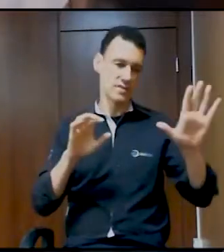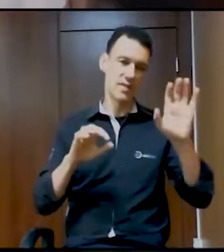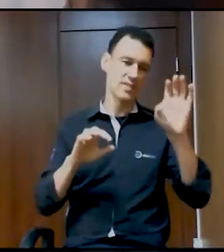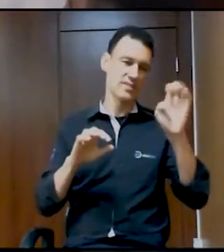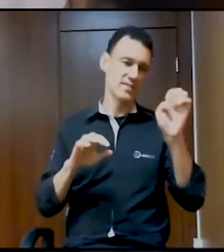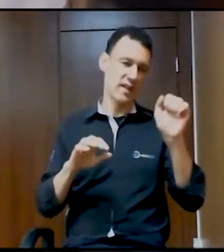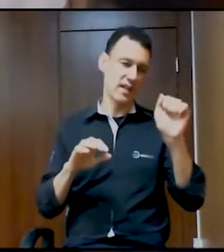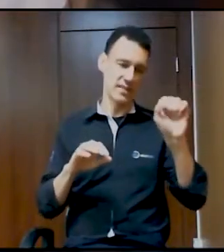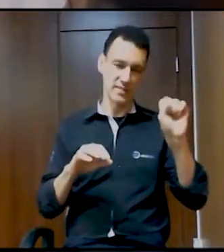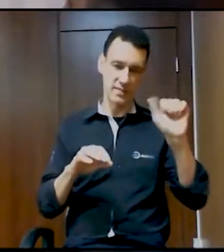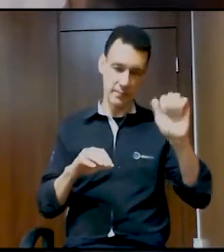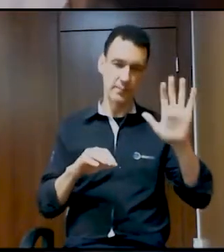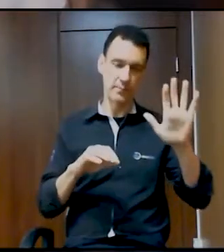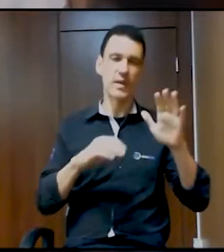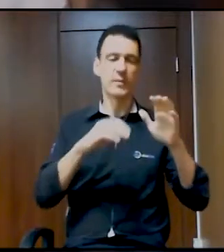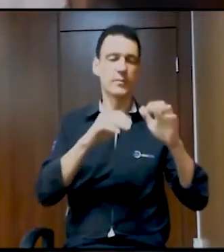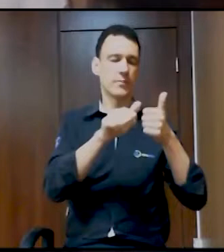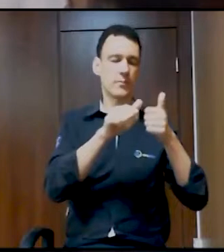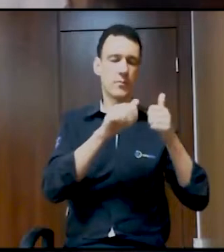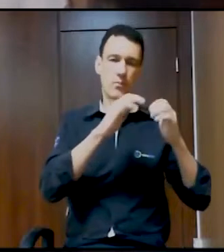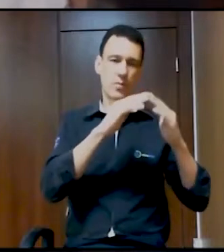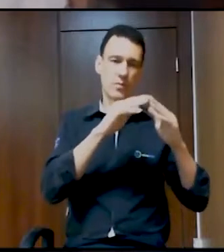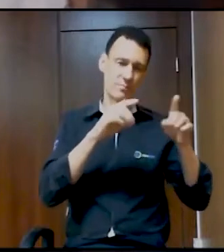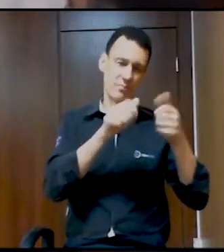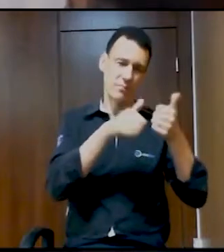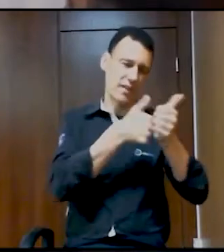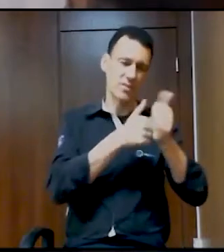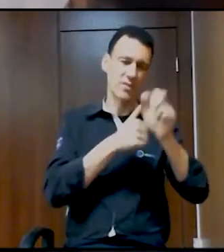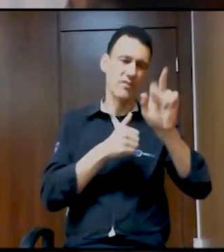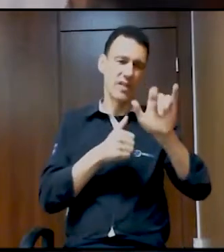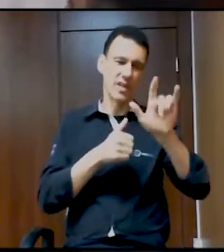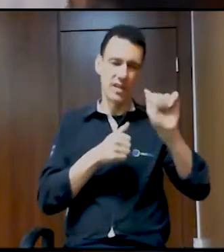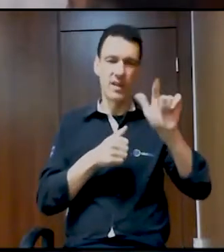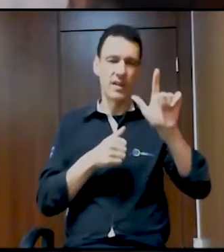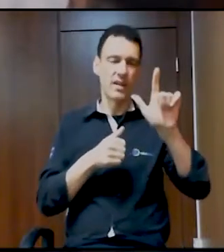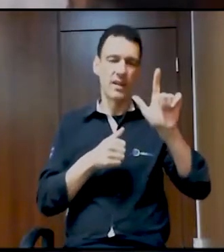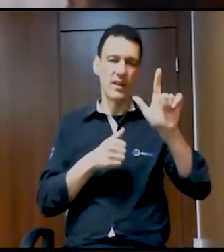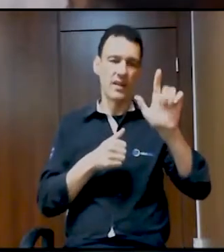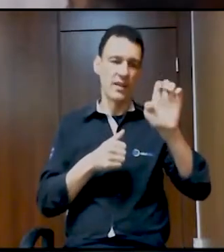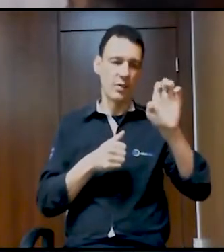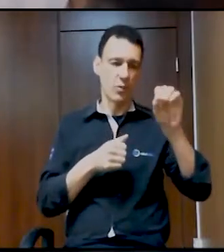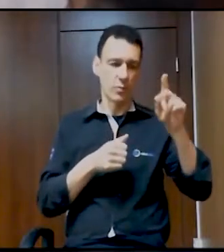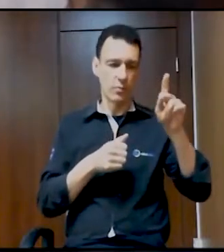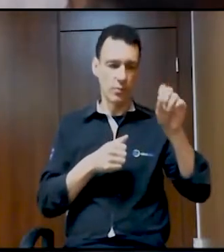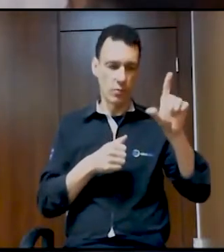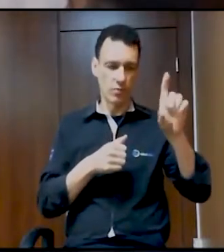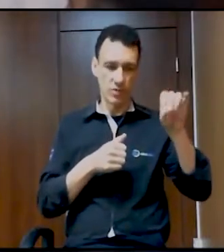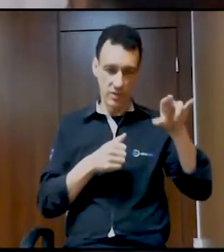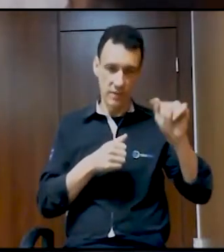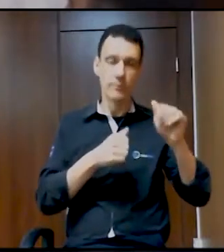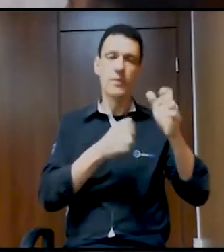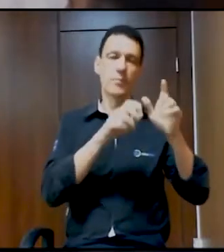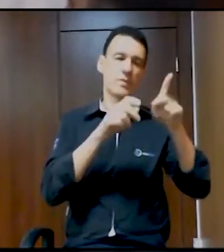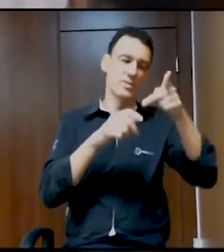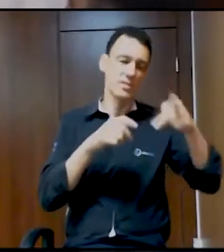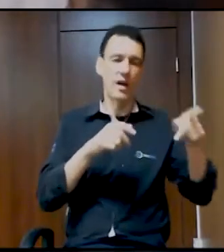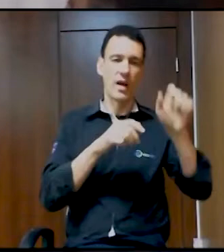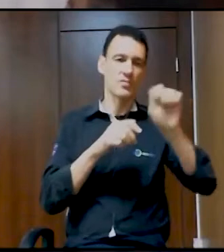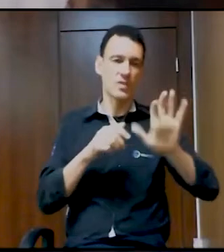do Pio Leopoldina e presidente de uma associação dos moradores do Ceasa. Hoje estou